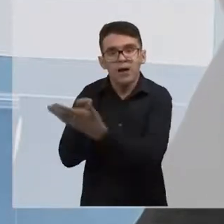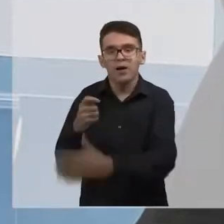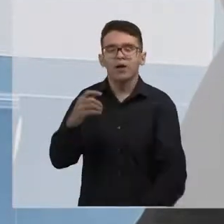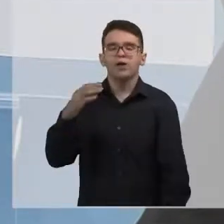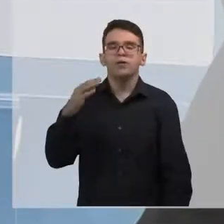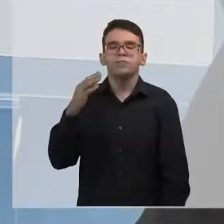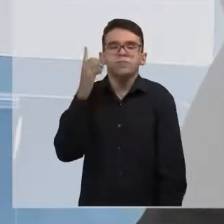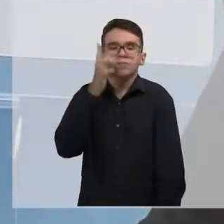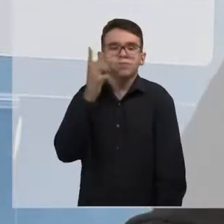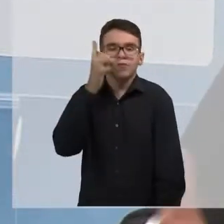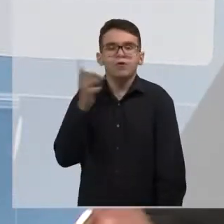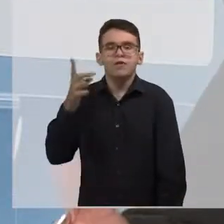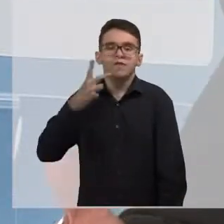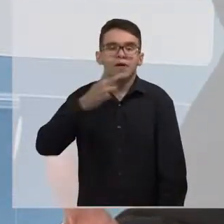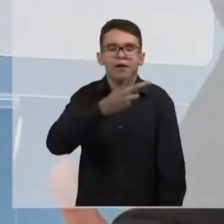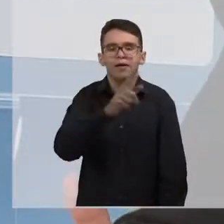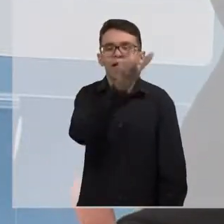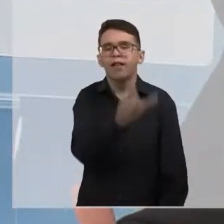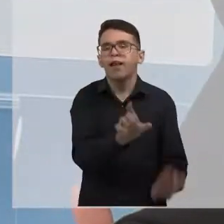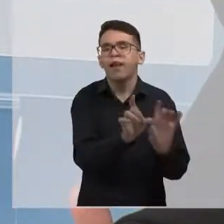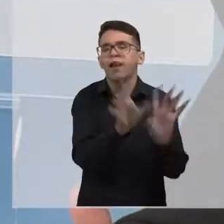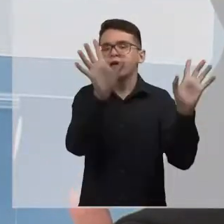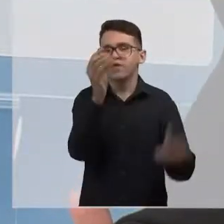dizer que um bandido é inocente.